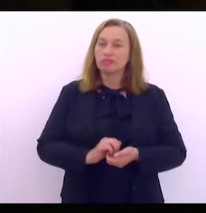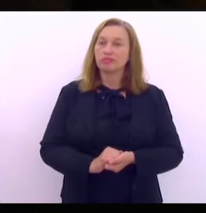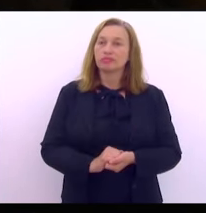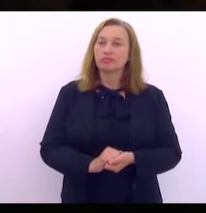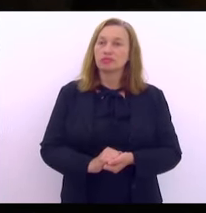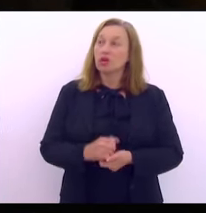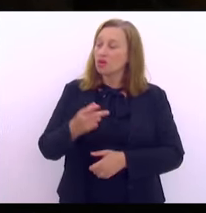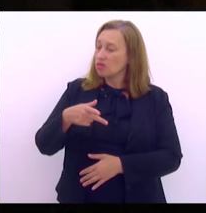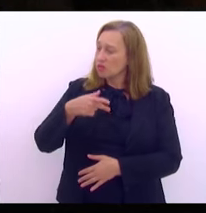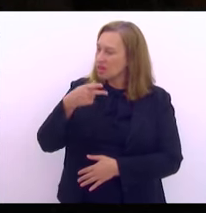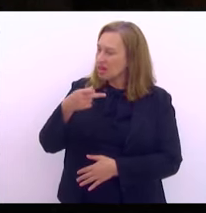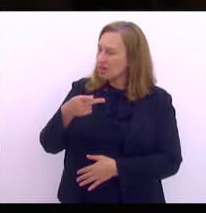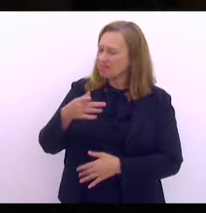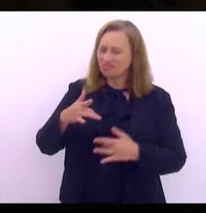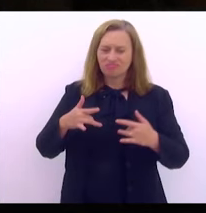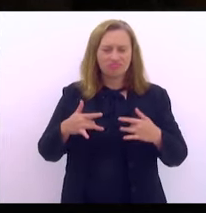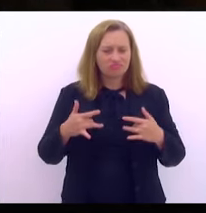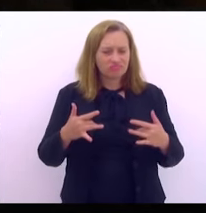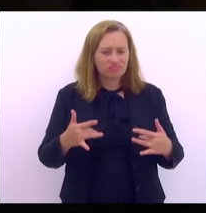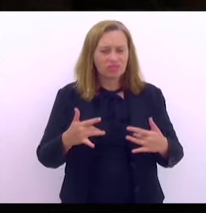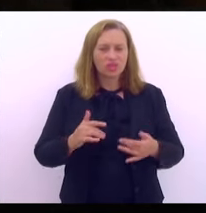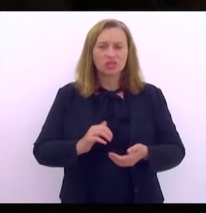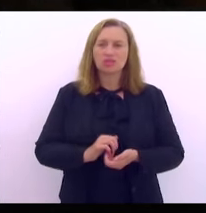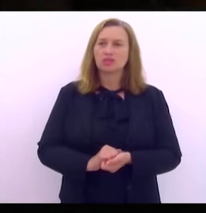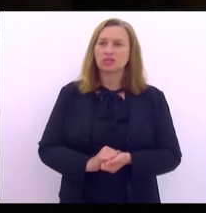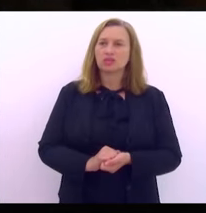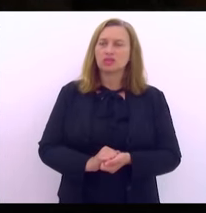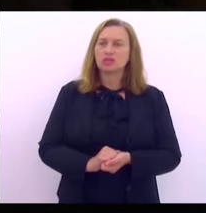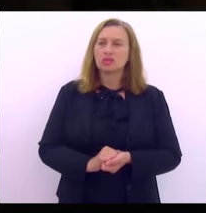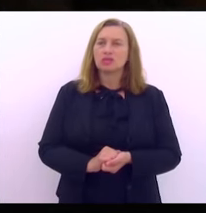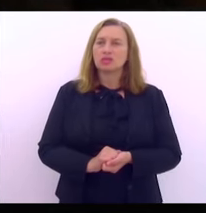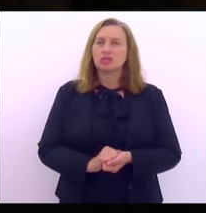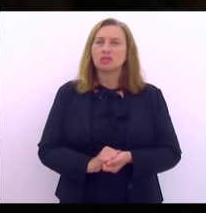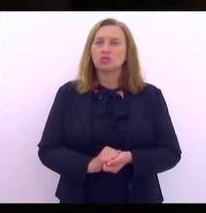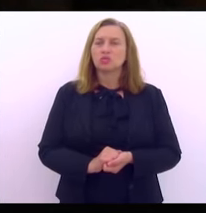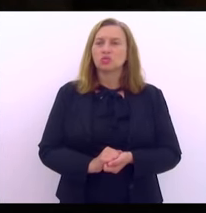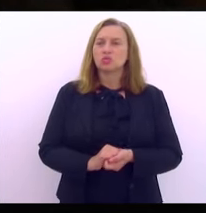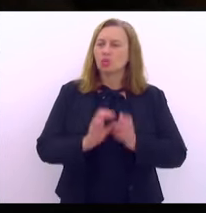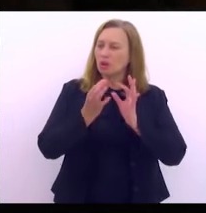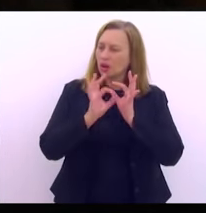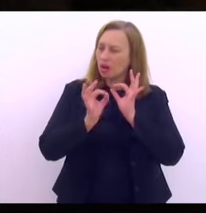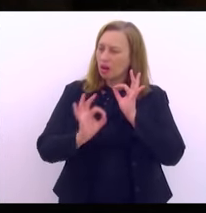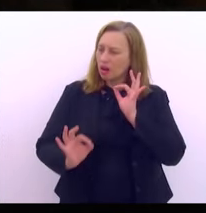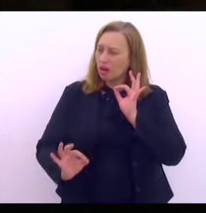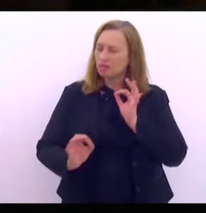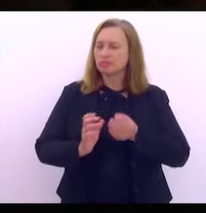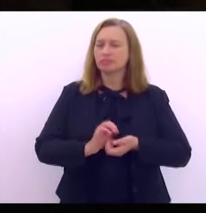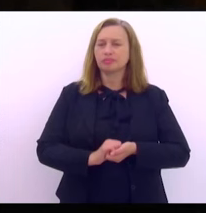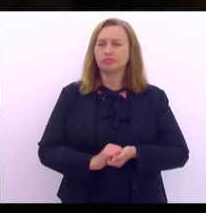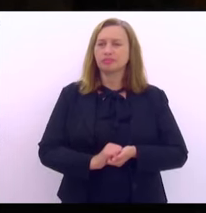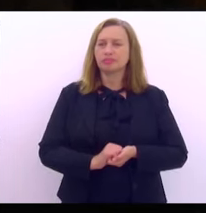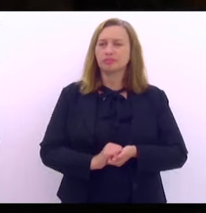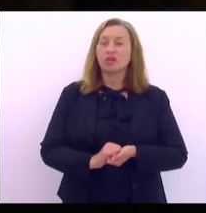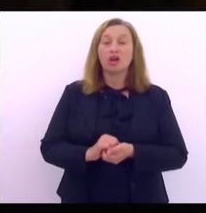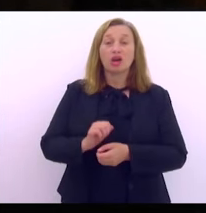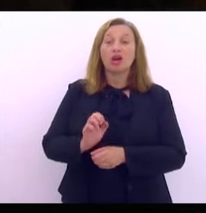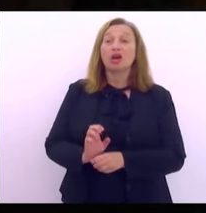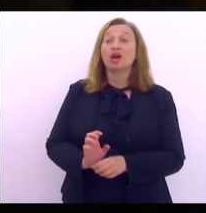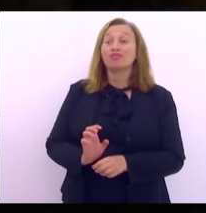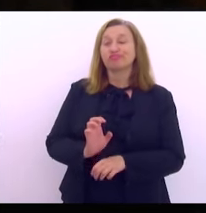hipotequei a minha total solidariedade, um discurso mais longo, ao Estado de